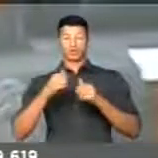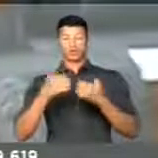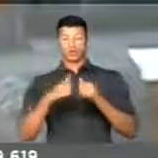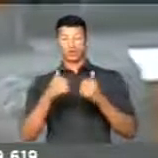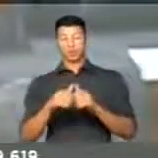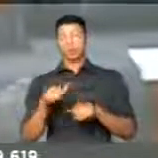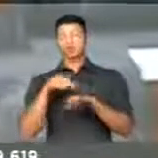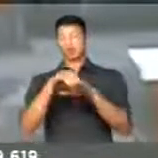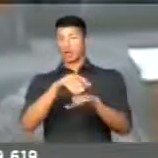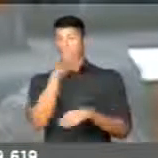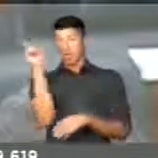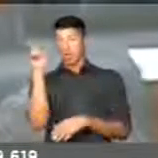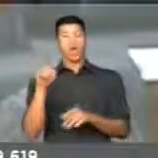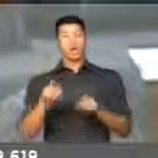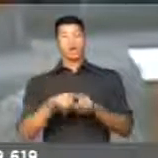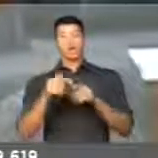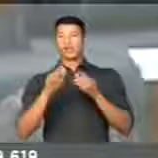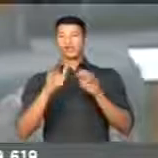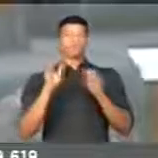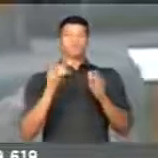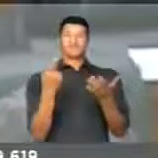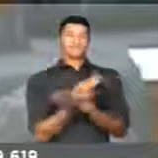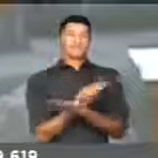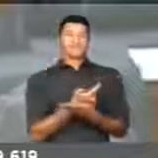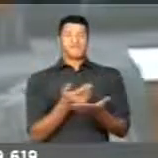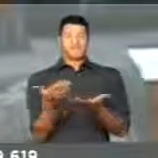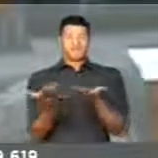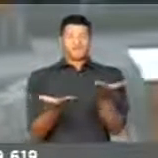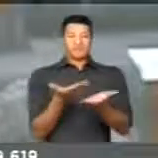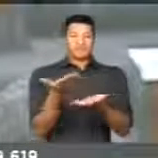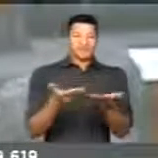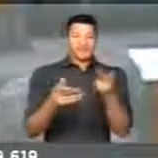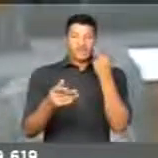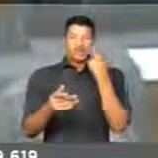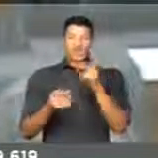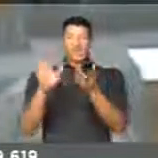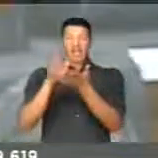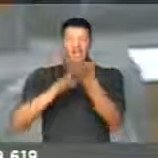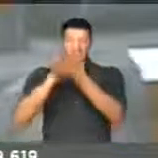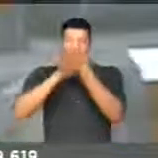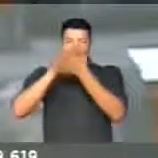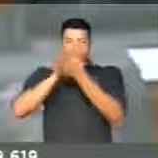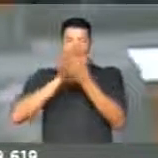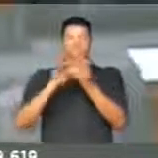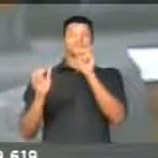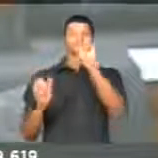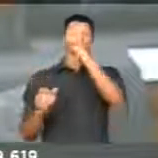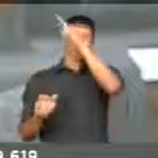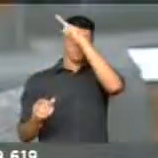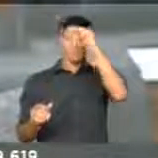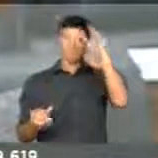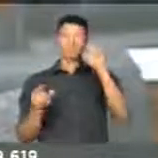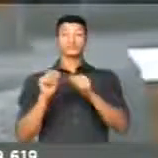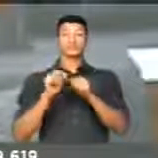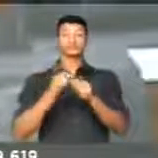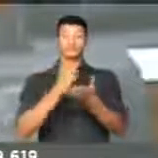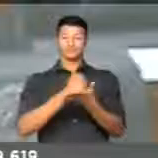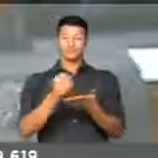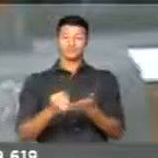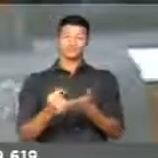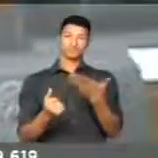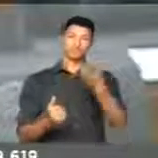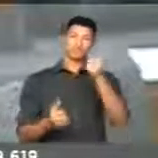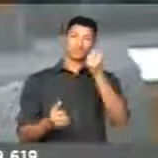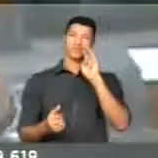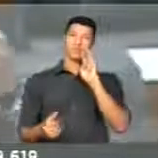ônibus estavam lá, não estava servindo para absolutamente nada. E a prefeitura fez um contrato no valor